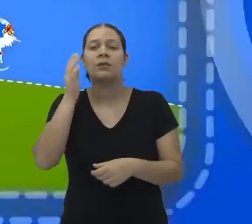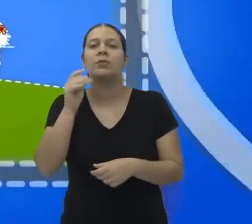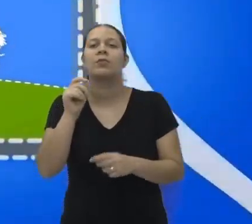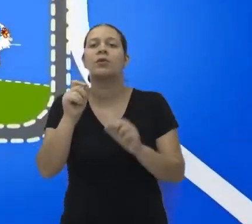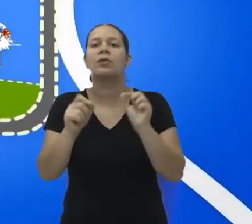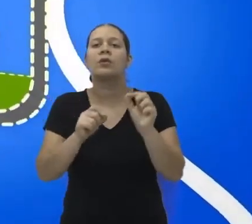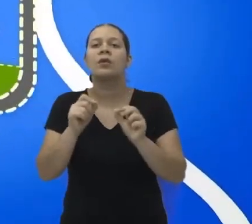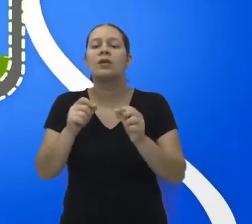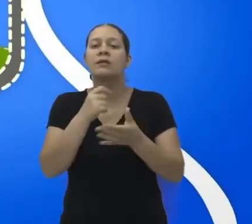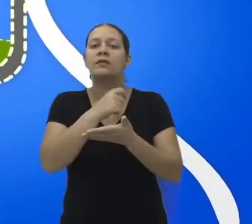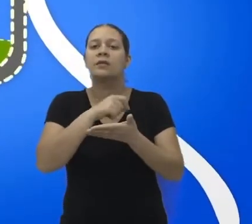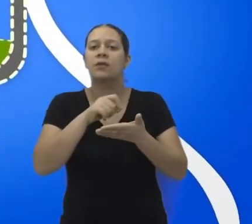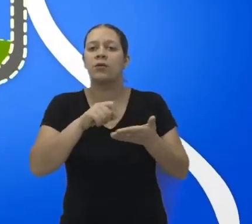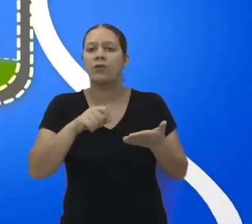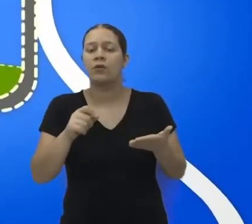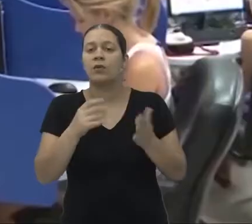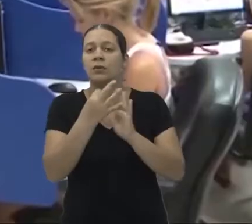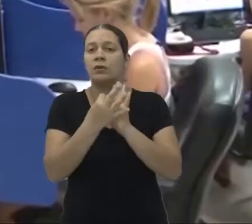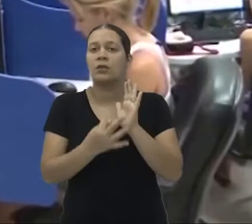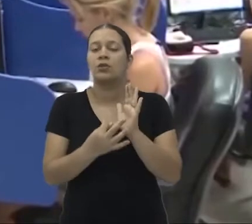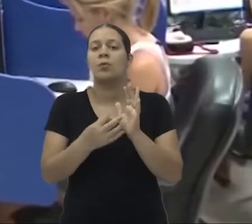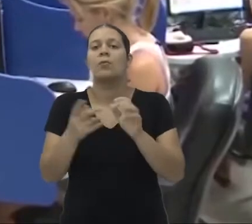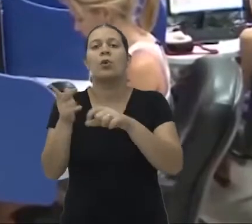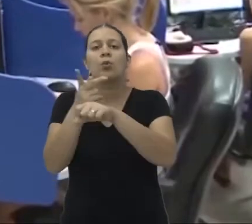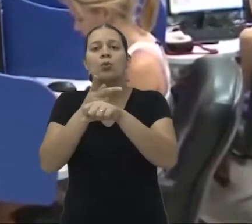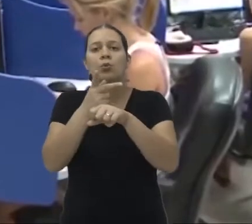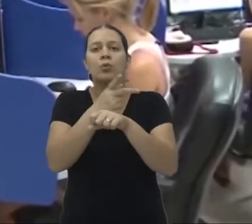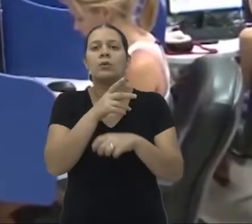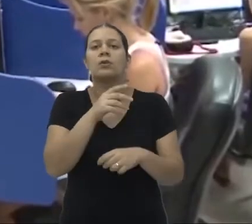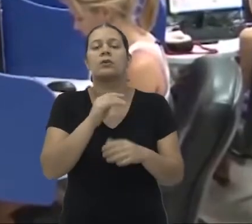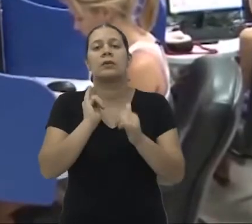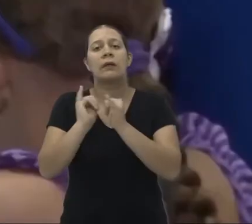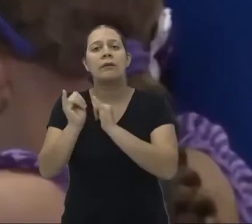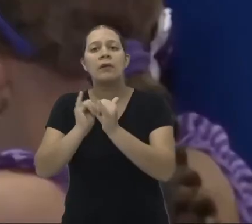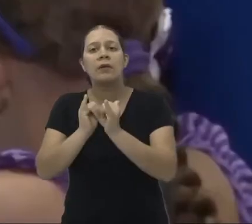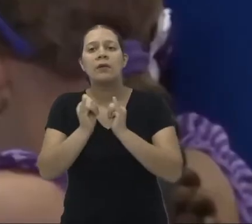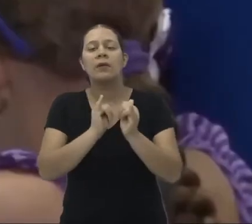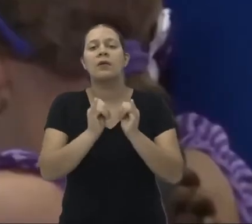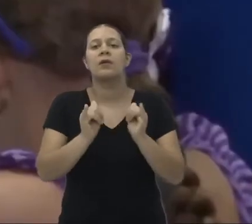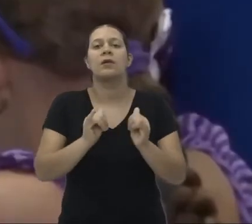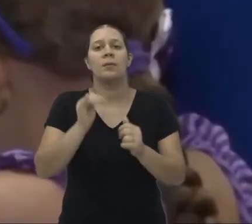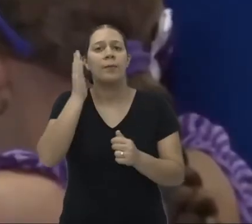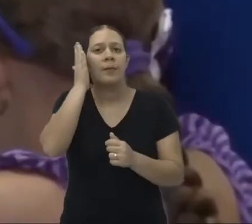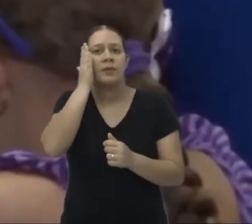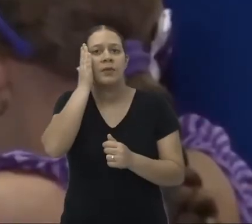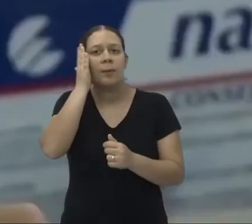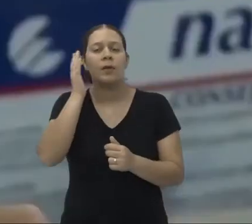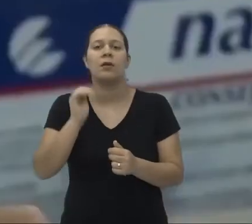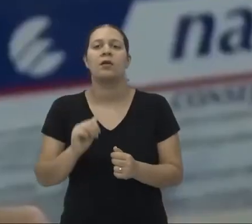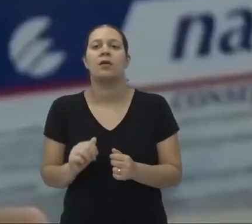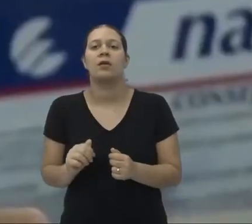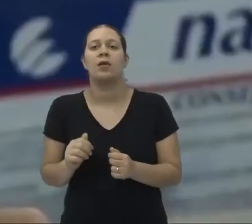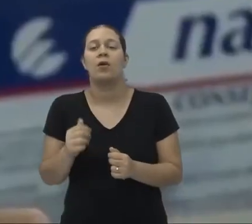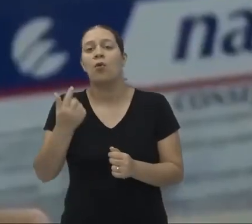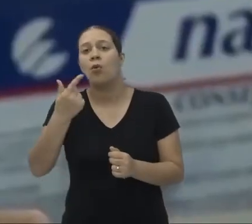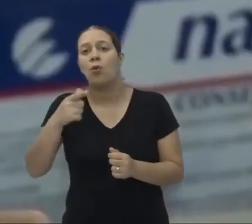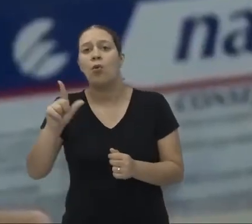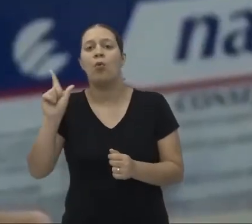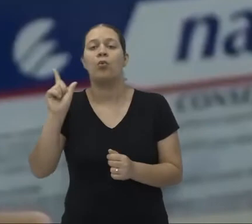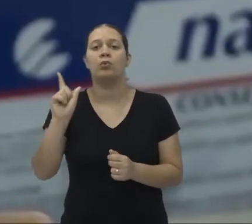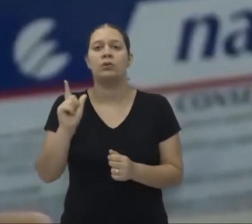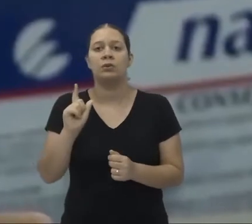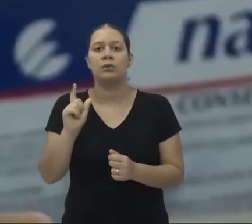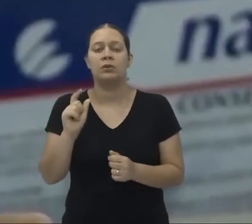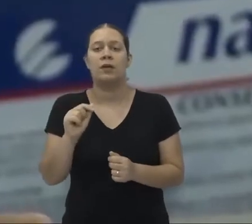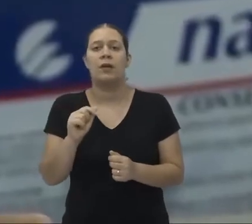saber o autor do conteúdo. Fazer uma busca na internet pode ajudar a reconhecer a credibilidade da fonte. No caso